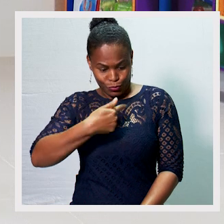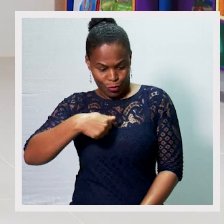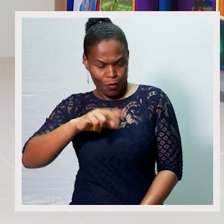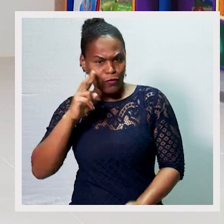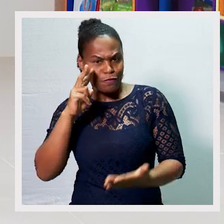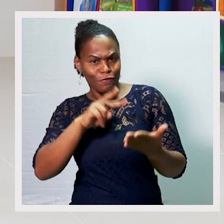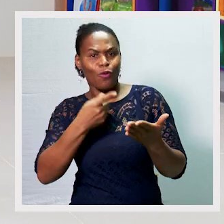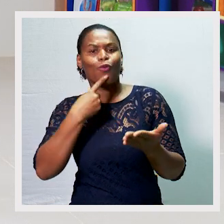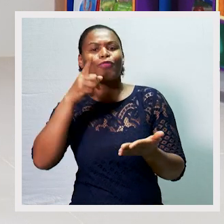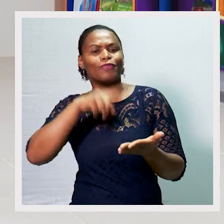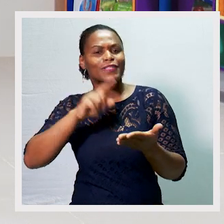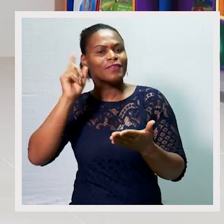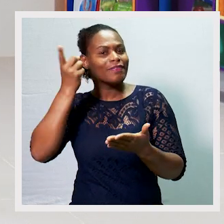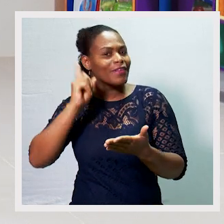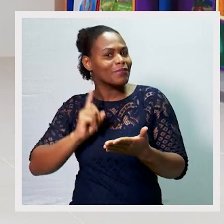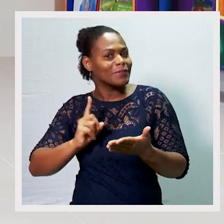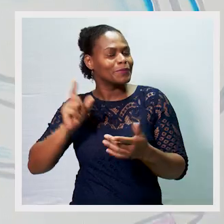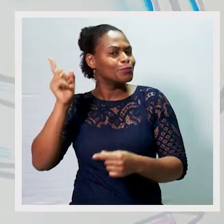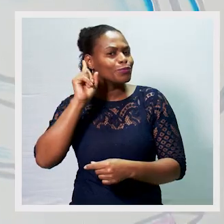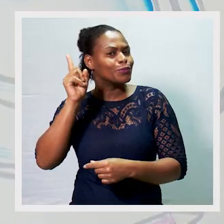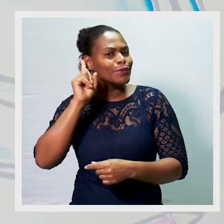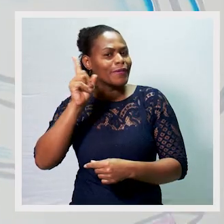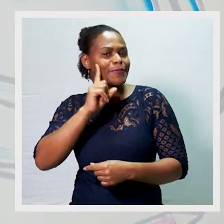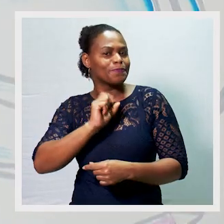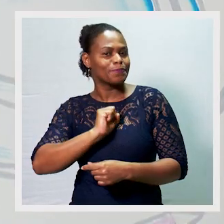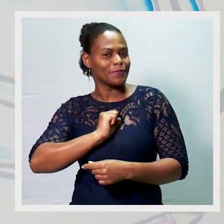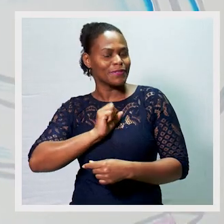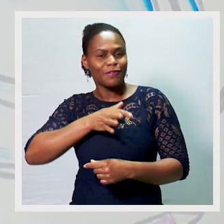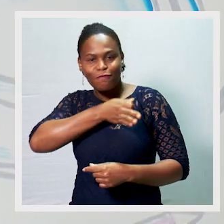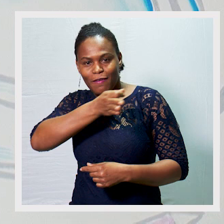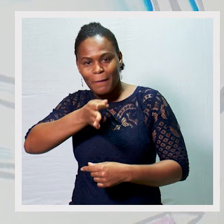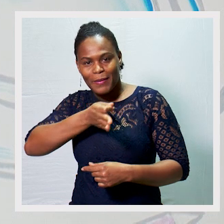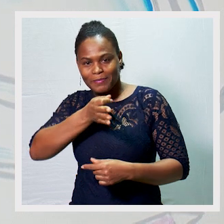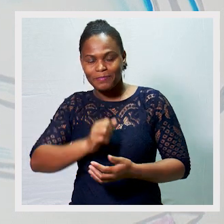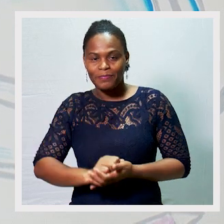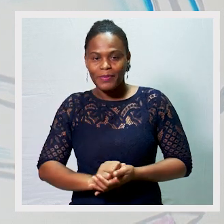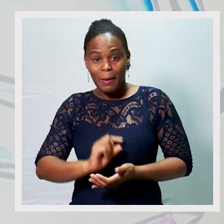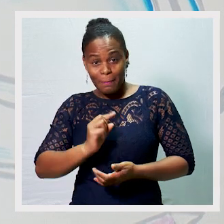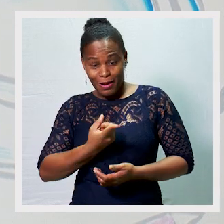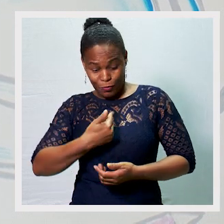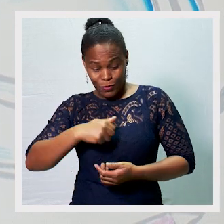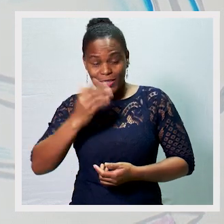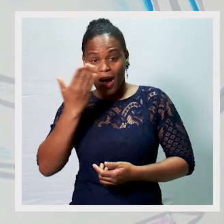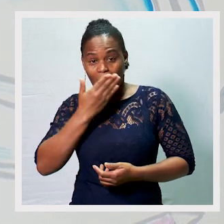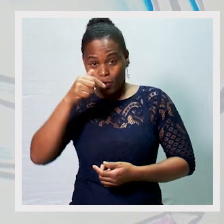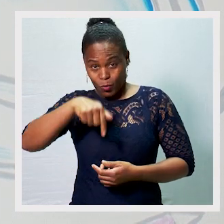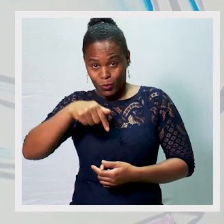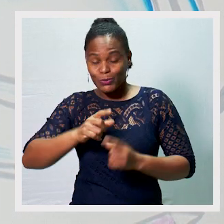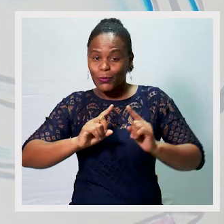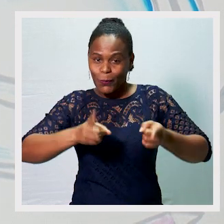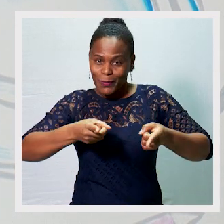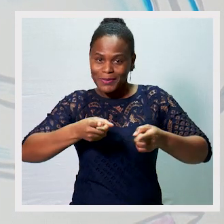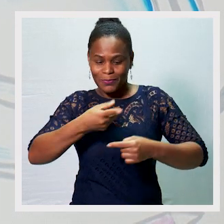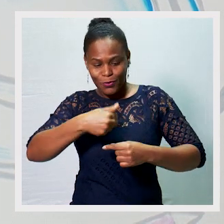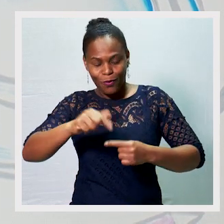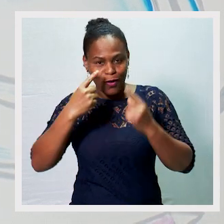Hoje vamos rever as datas importantes da minha família. Para começarmos a nossa aula